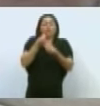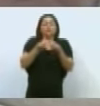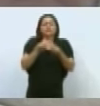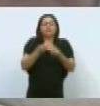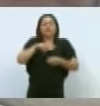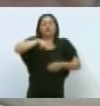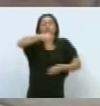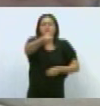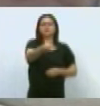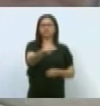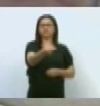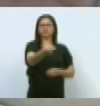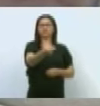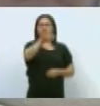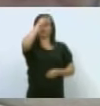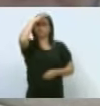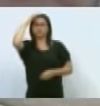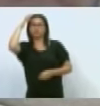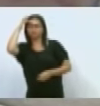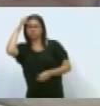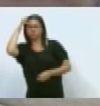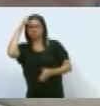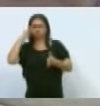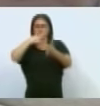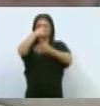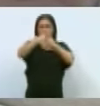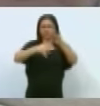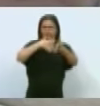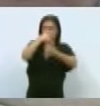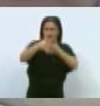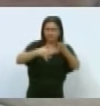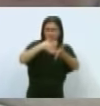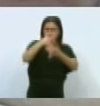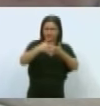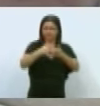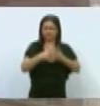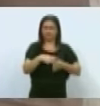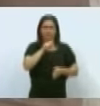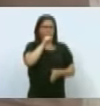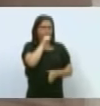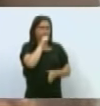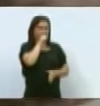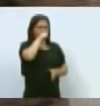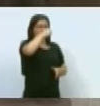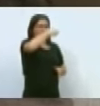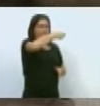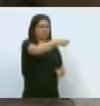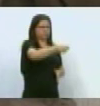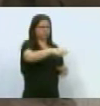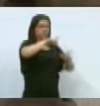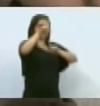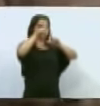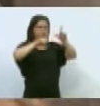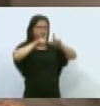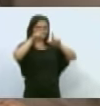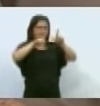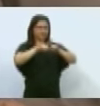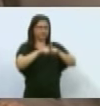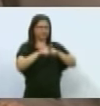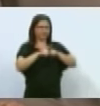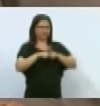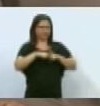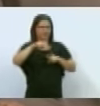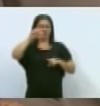você falou pra sinais. Mim. O sinal, é. Além da Libra, ela né? Que seria o alfabeto, é apresentadora, né? Apresentadora. Da TV